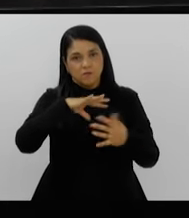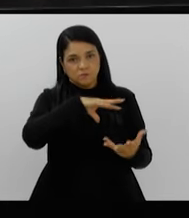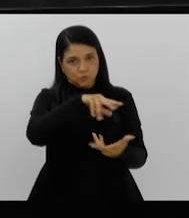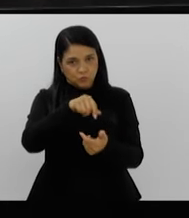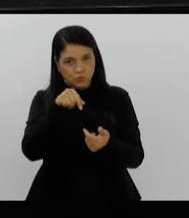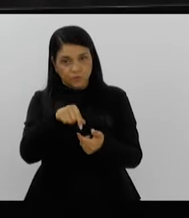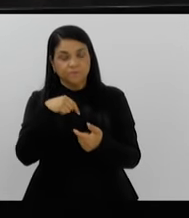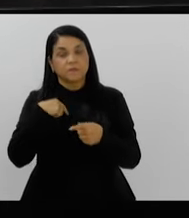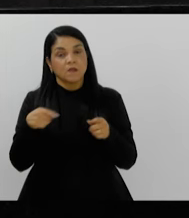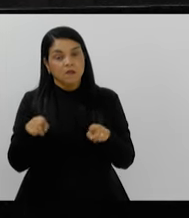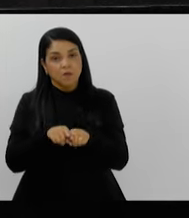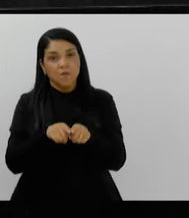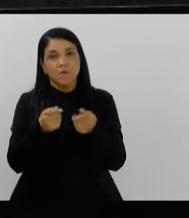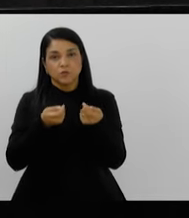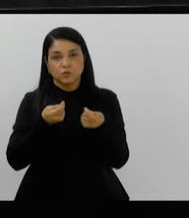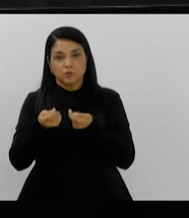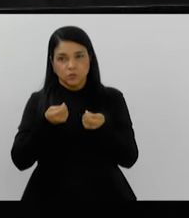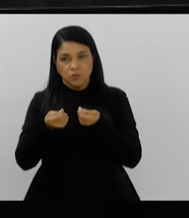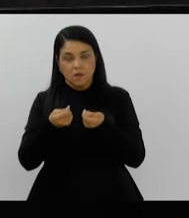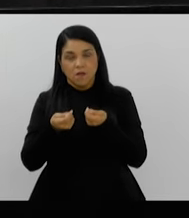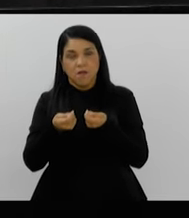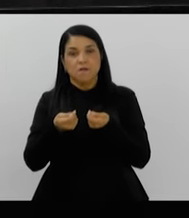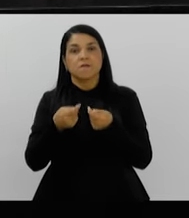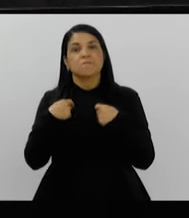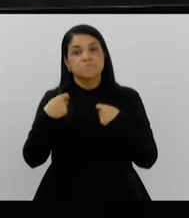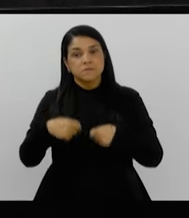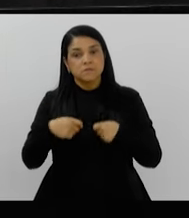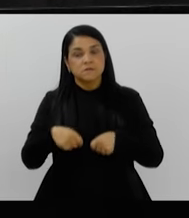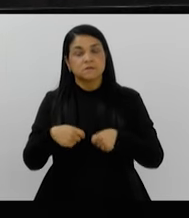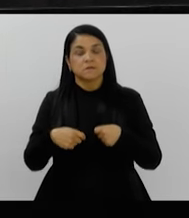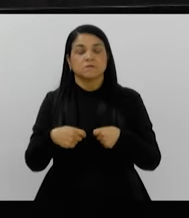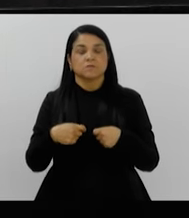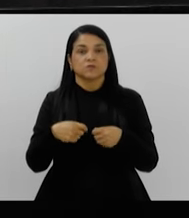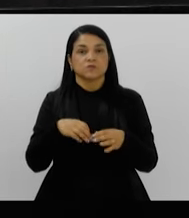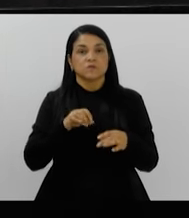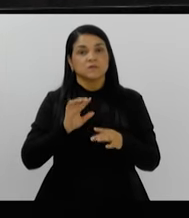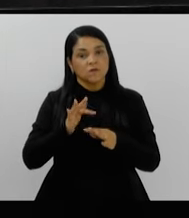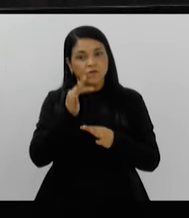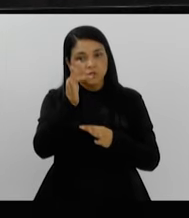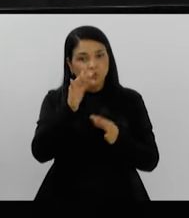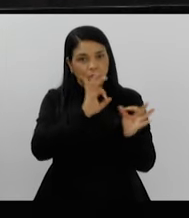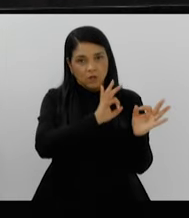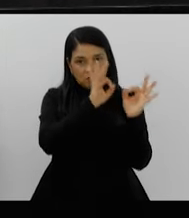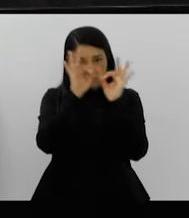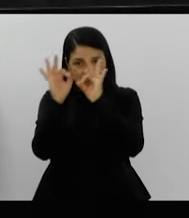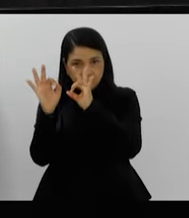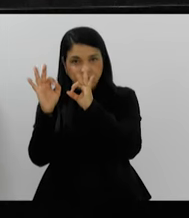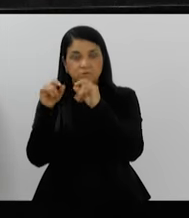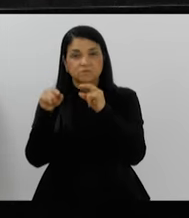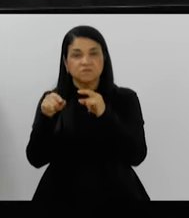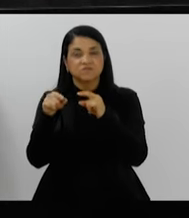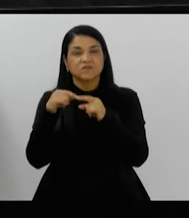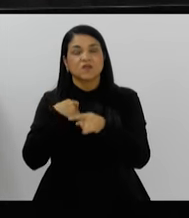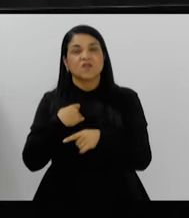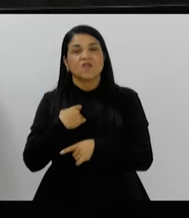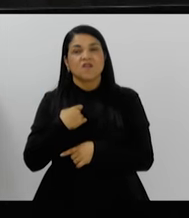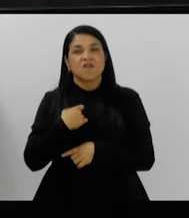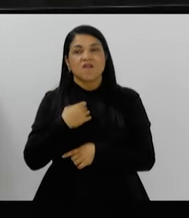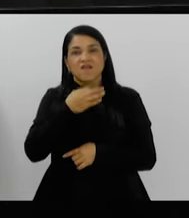o cinto, porque senão nós vamos estar assistindo um filme, não é, de comédia que se